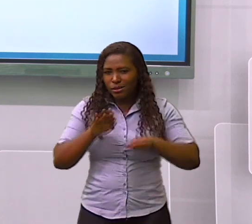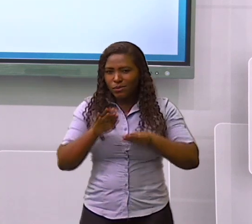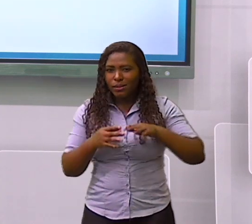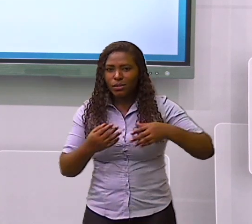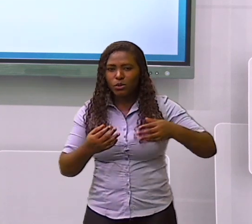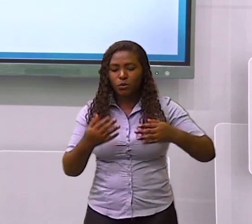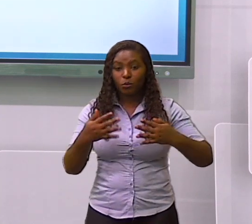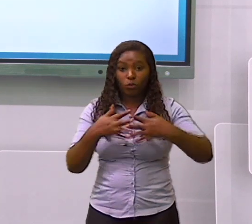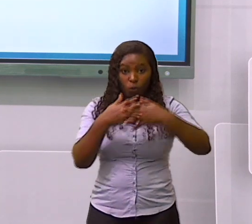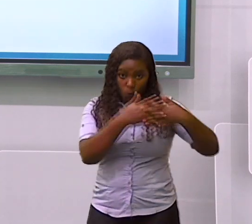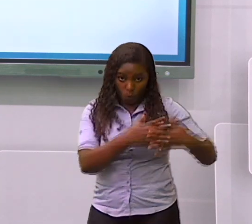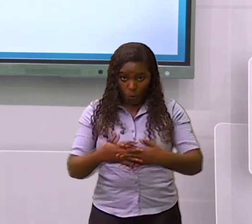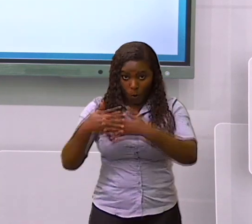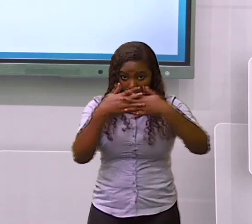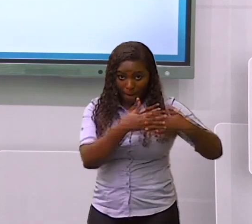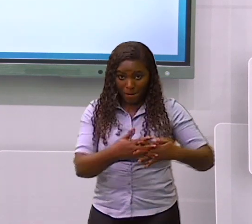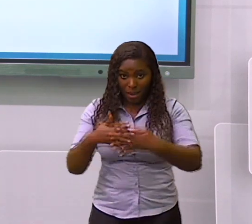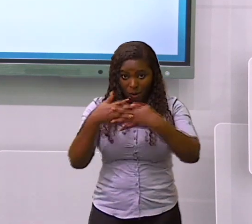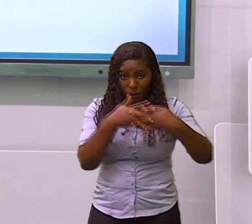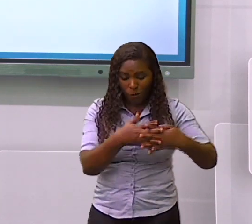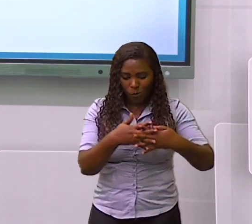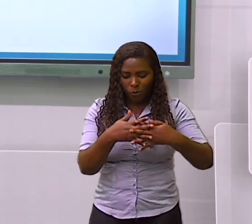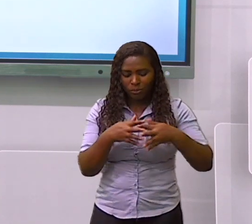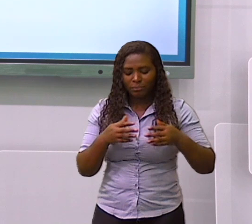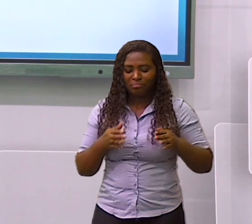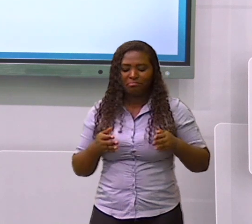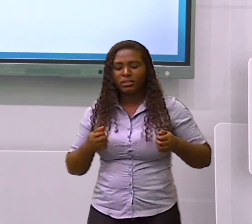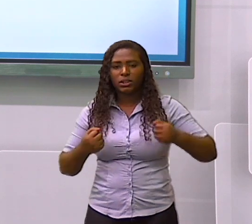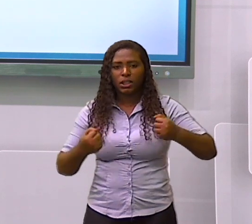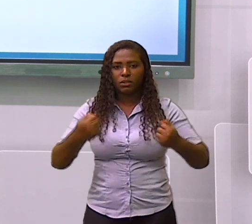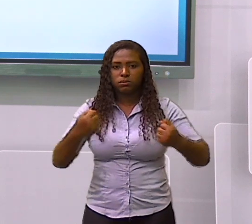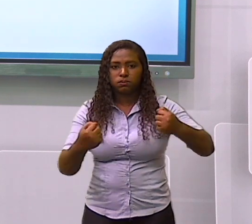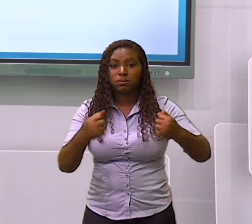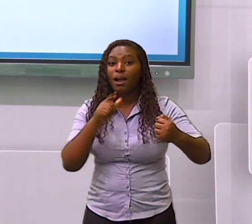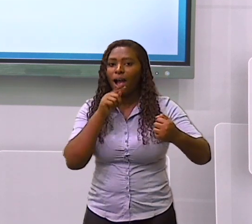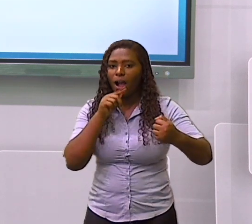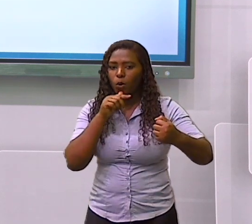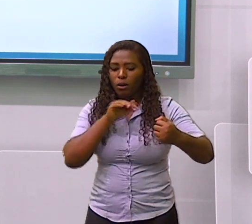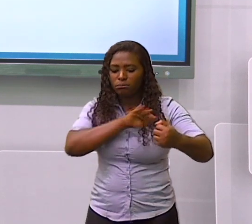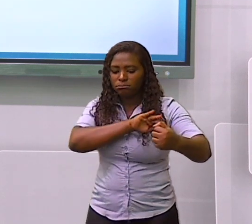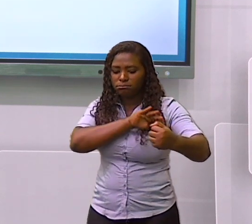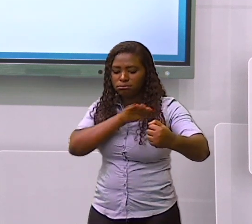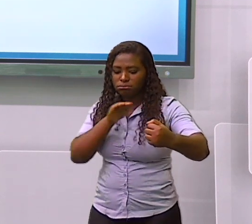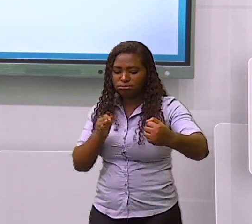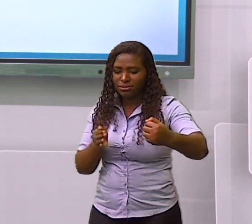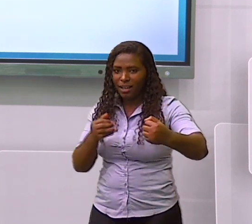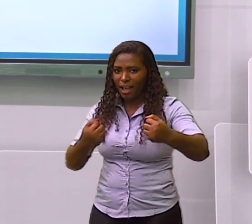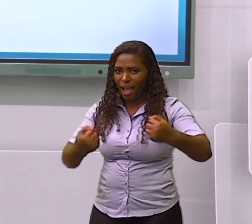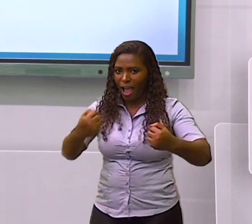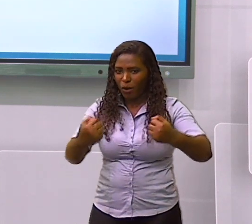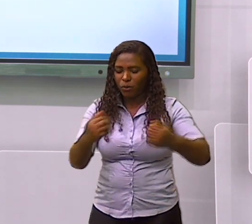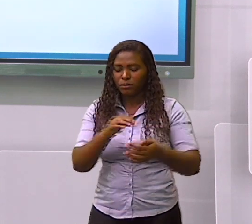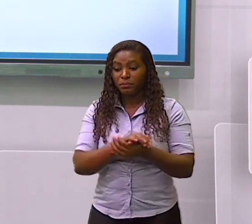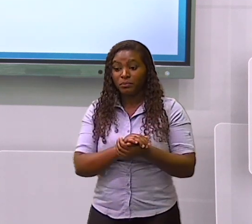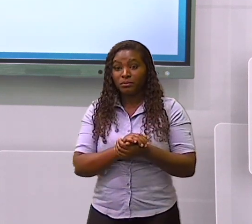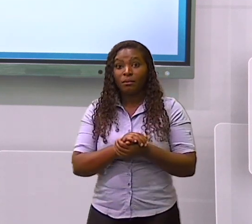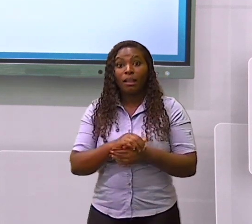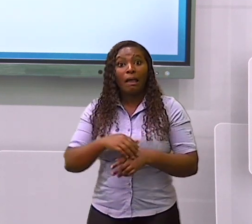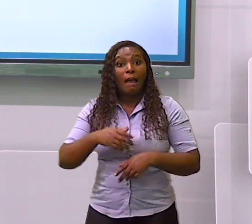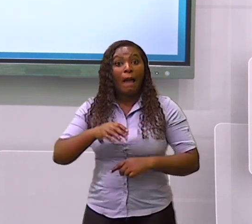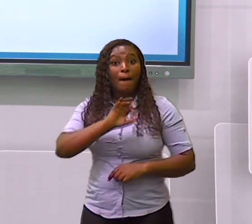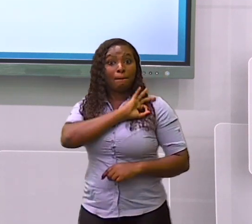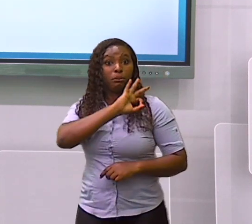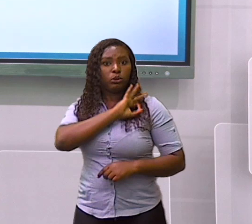recebiam doações ou caminhões para comércio que vendiam essa água. E hoje, como